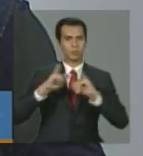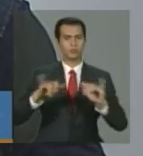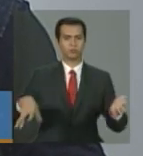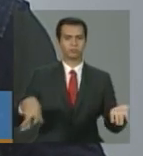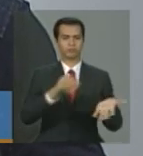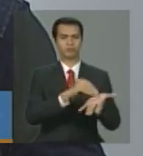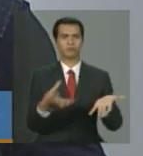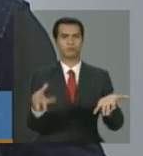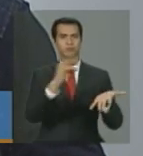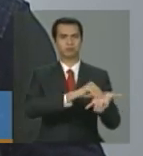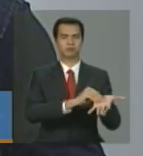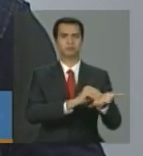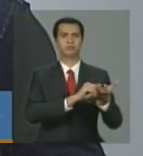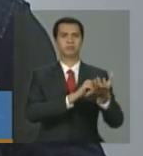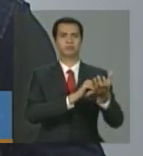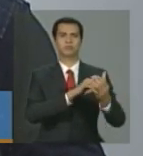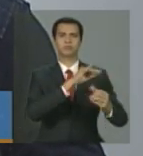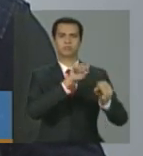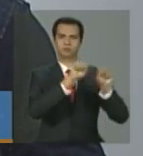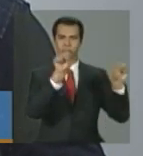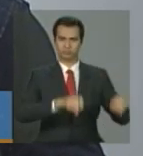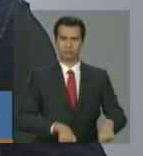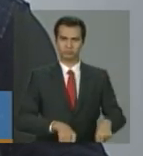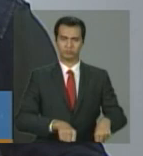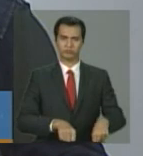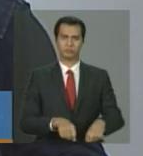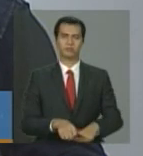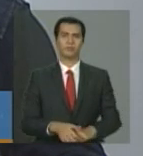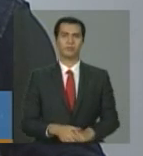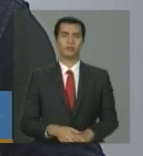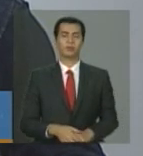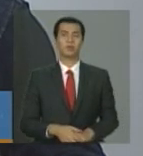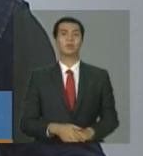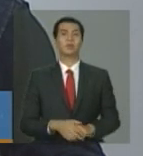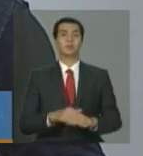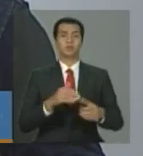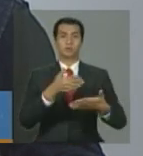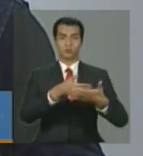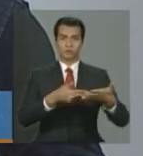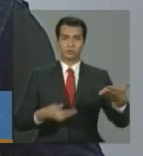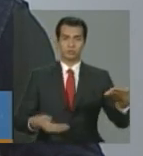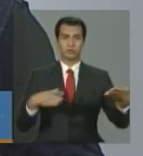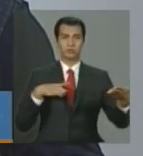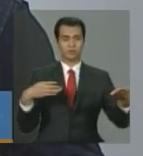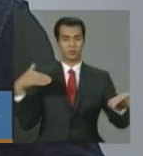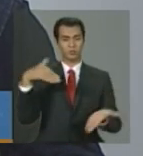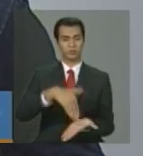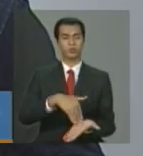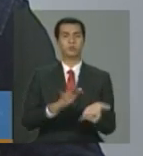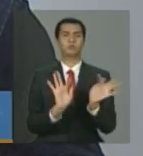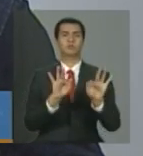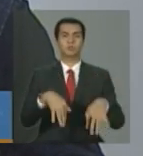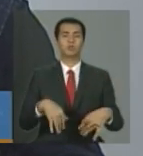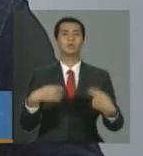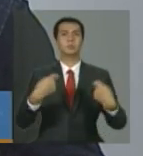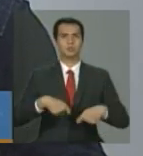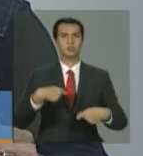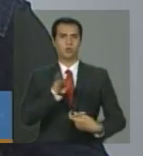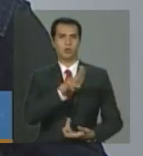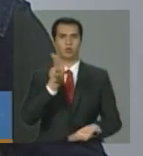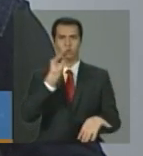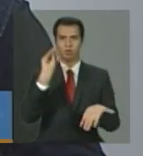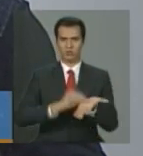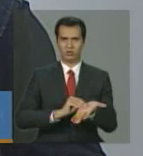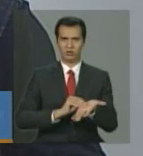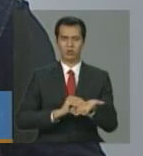do questionário tem um formulário que o responsável pelo preenchimento deste questionário ele deve ser identificado